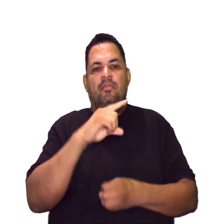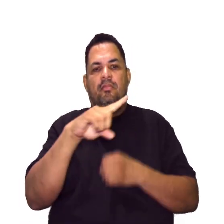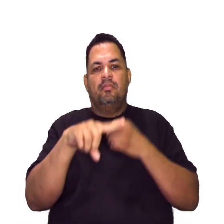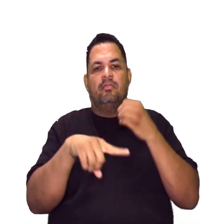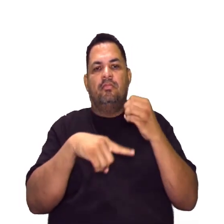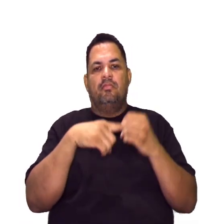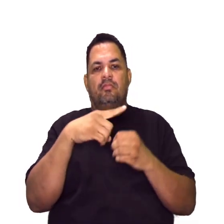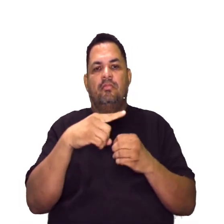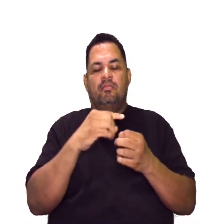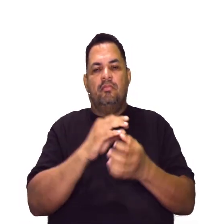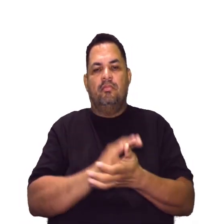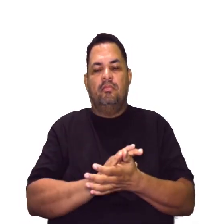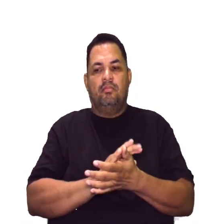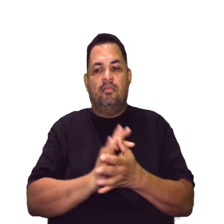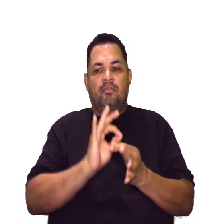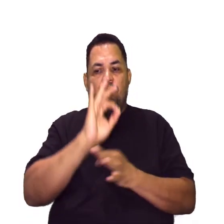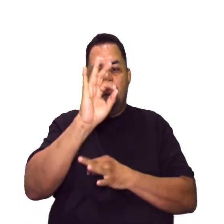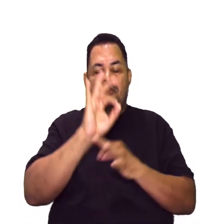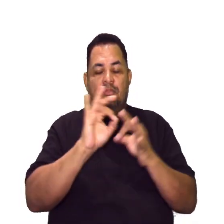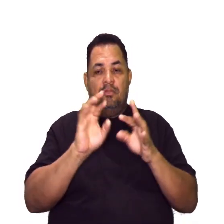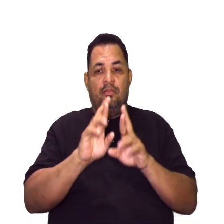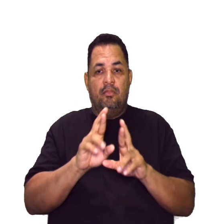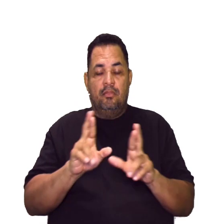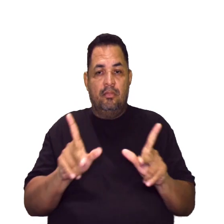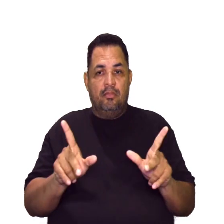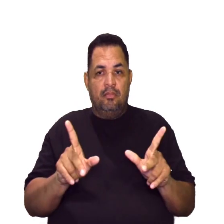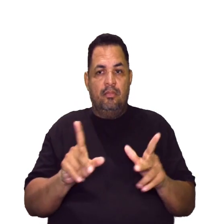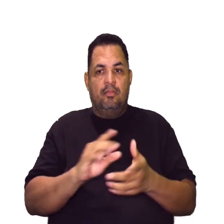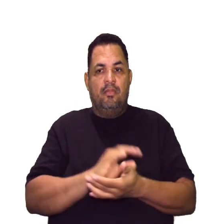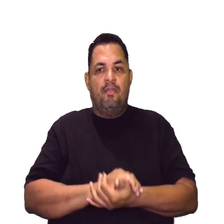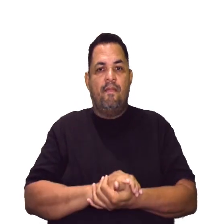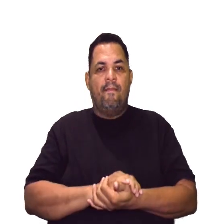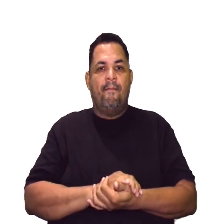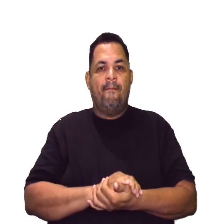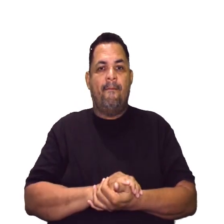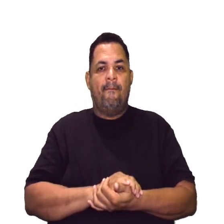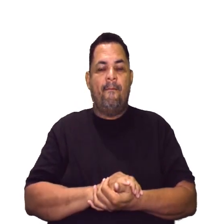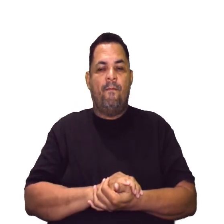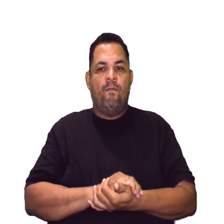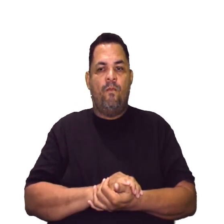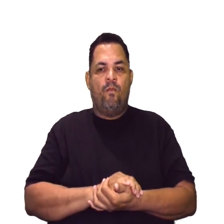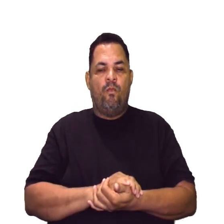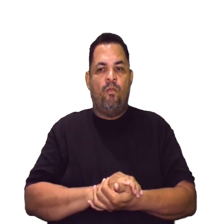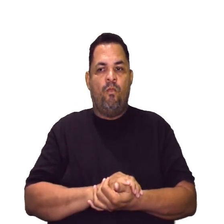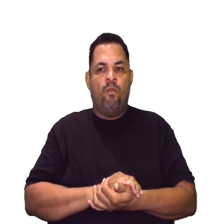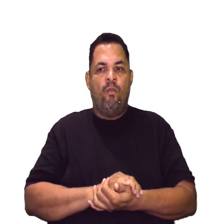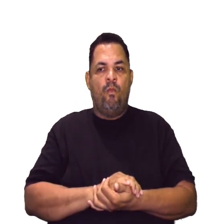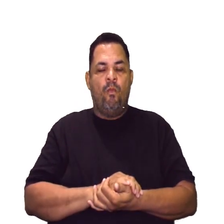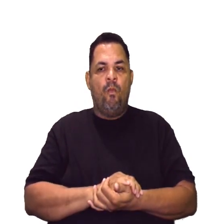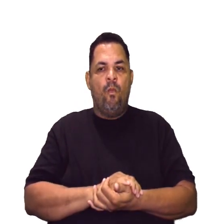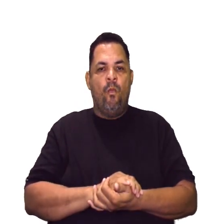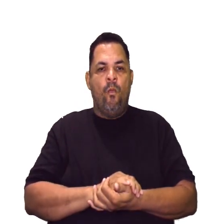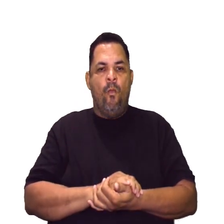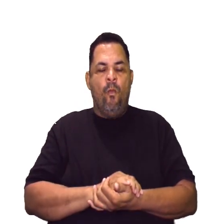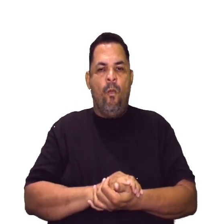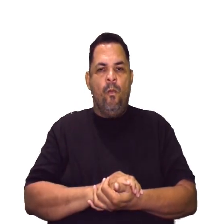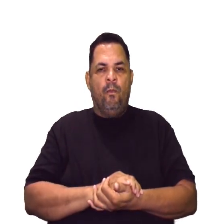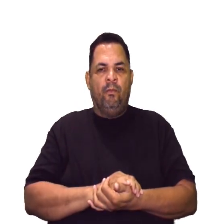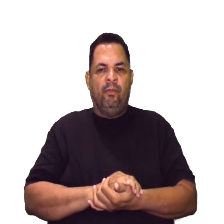átomos, a geometria vai ser um pouco diferenciada, tá bom? Vocês estão entendendo o que é geometria, né?